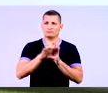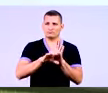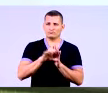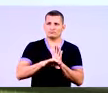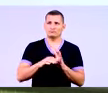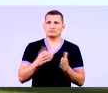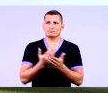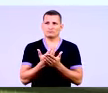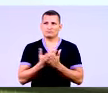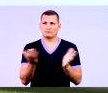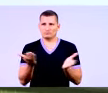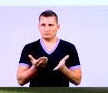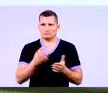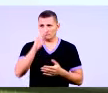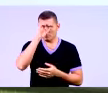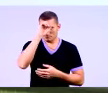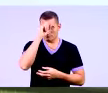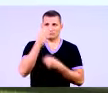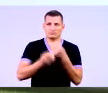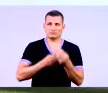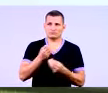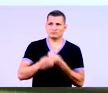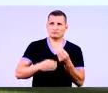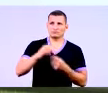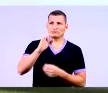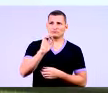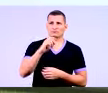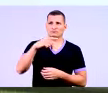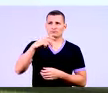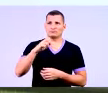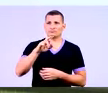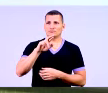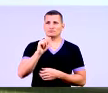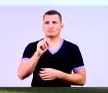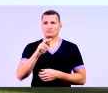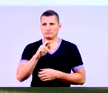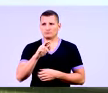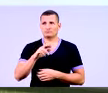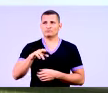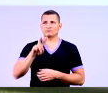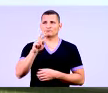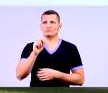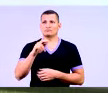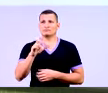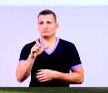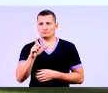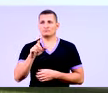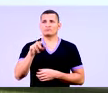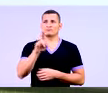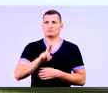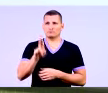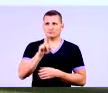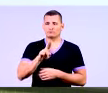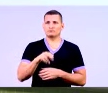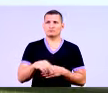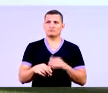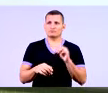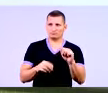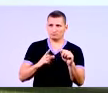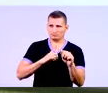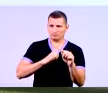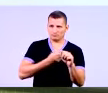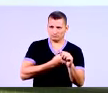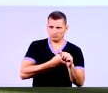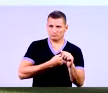aprender a operacionalizar e fazer operações com as variáveis utilizando elas é uma variável até um valor variável